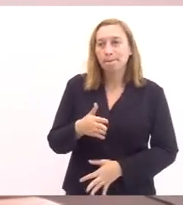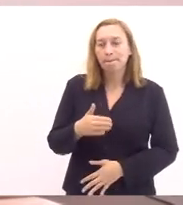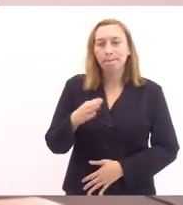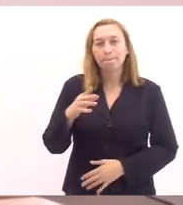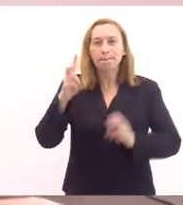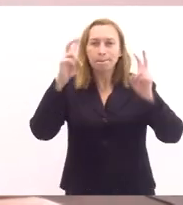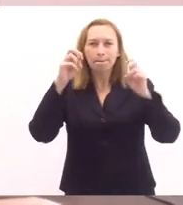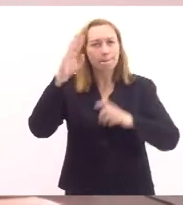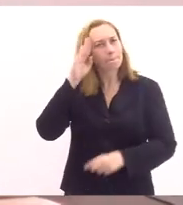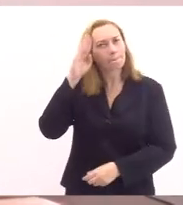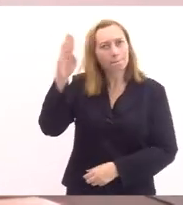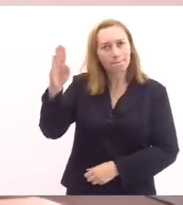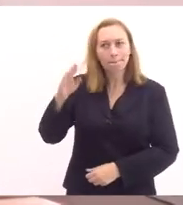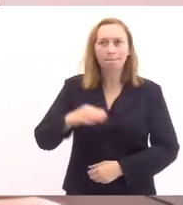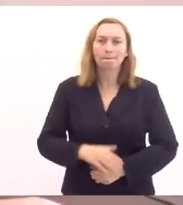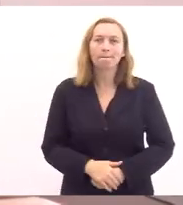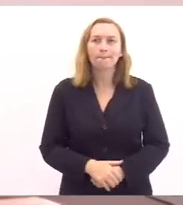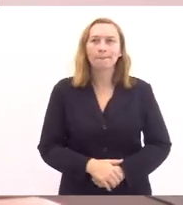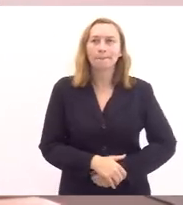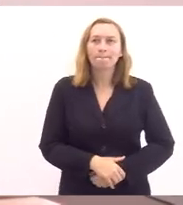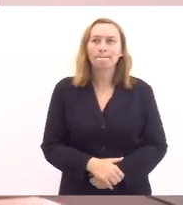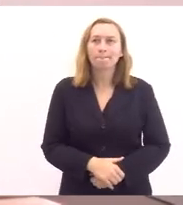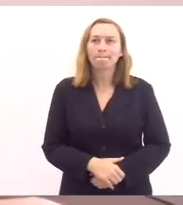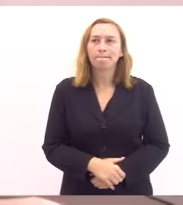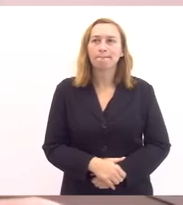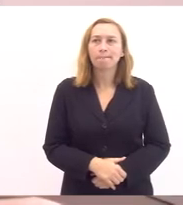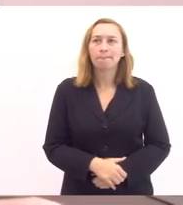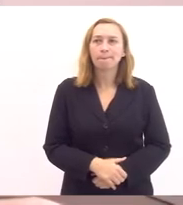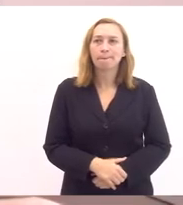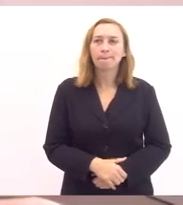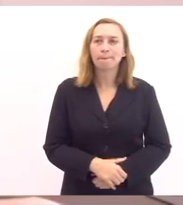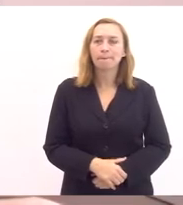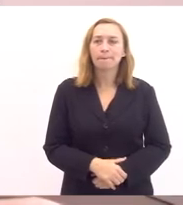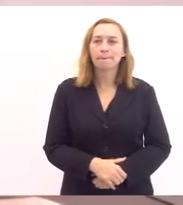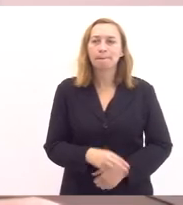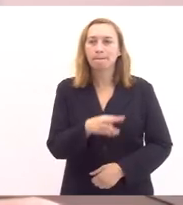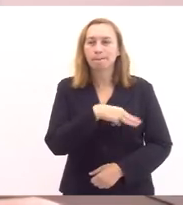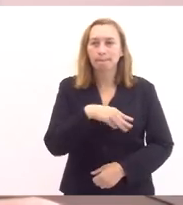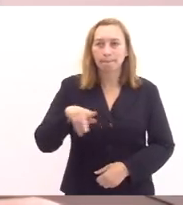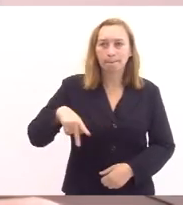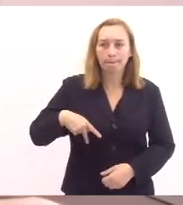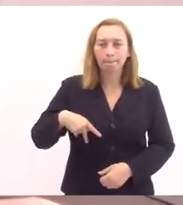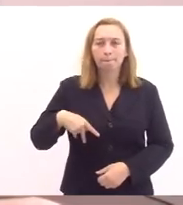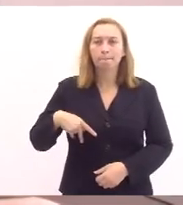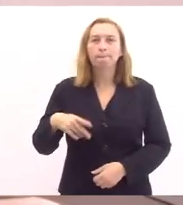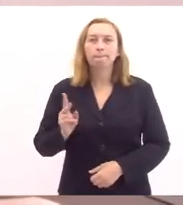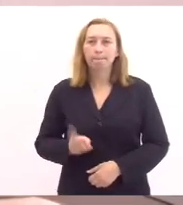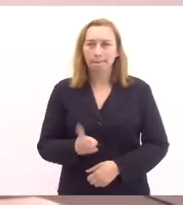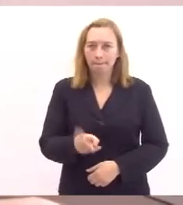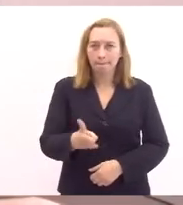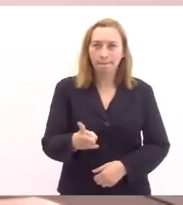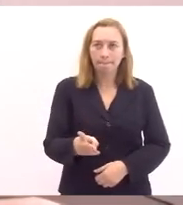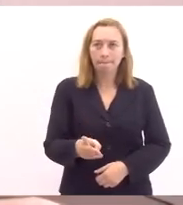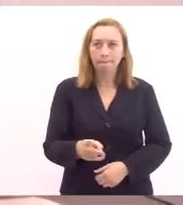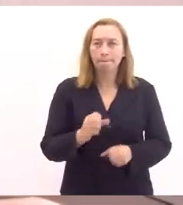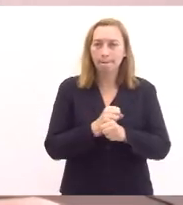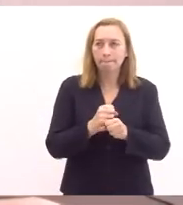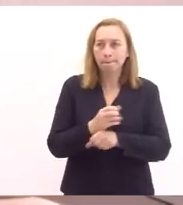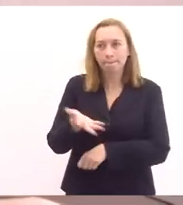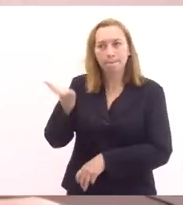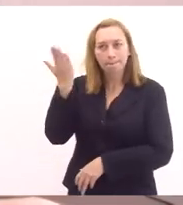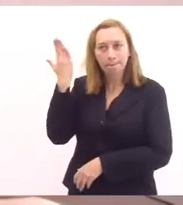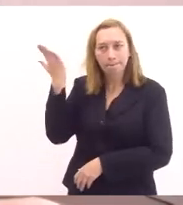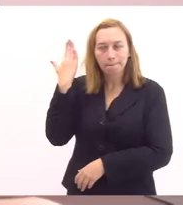fundamental né E que é tá no radar do Ministério Público desde sempre né a gente até no ano